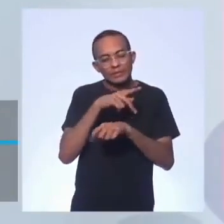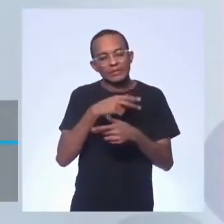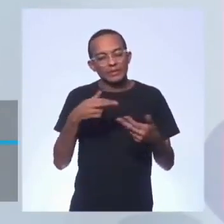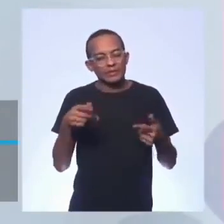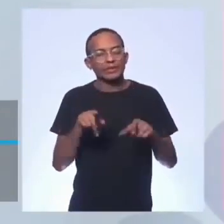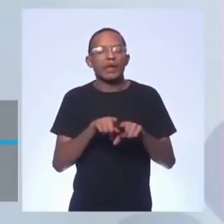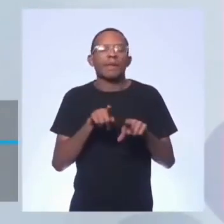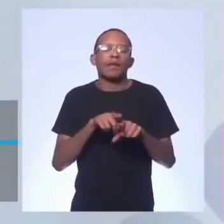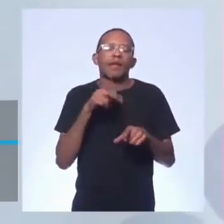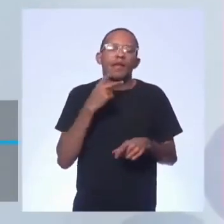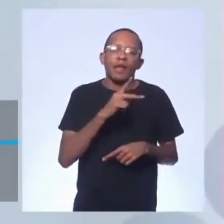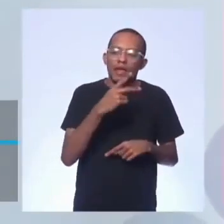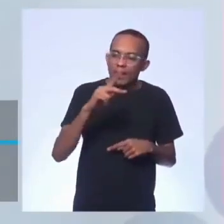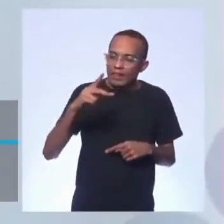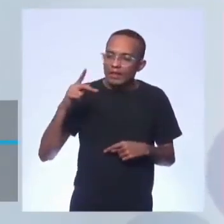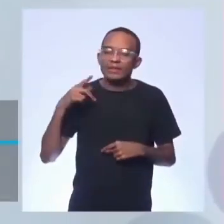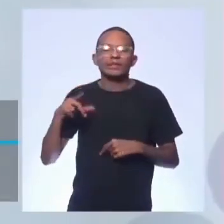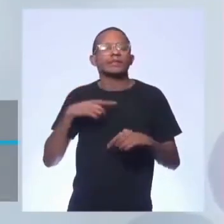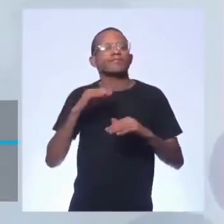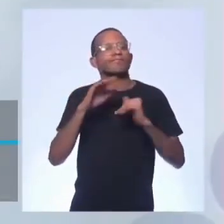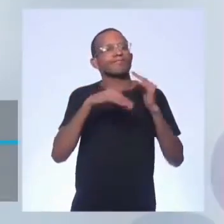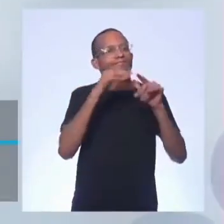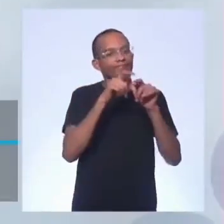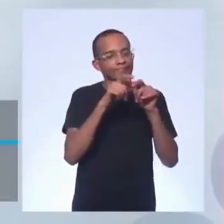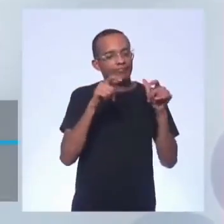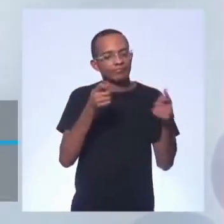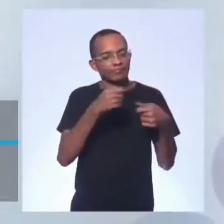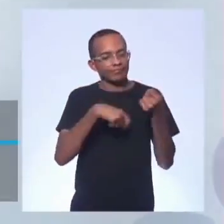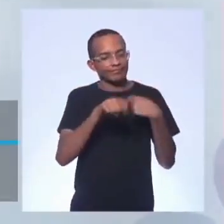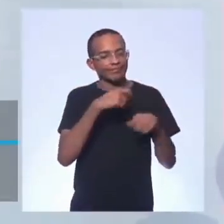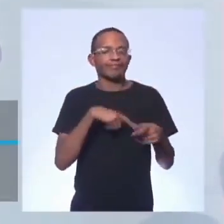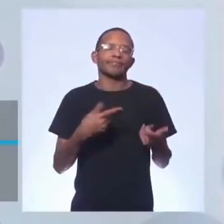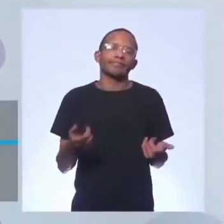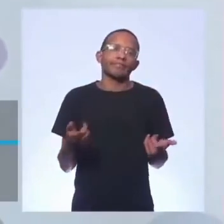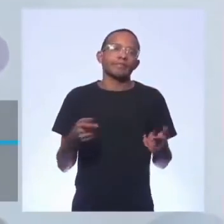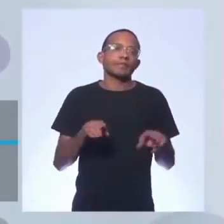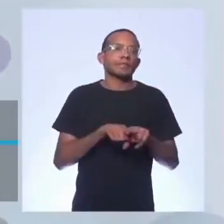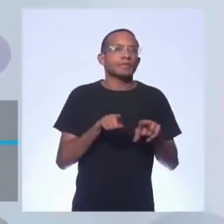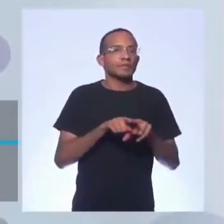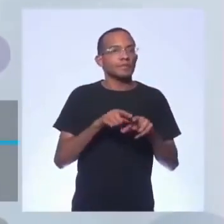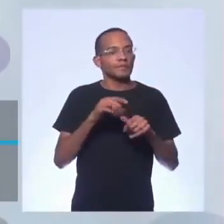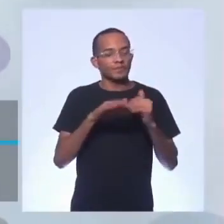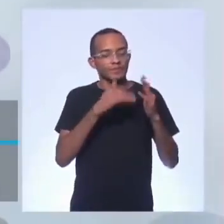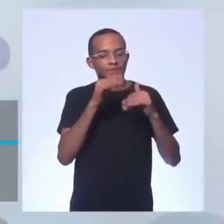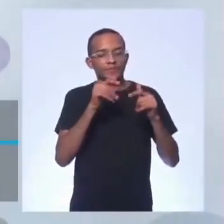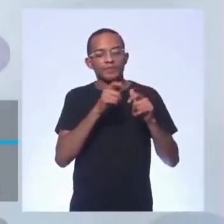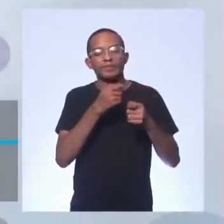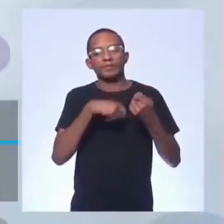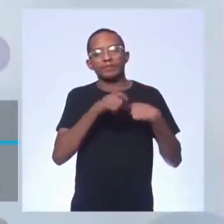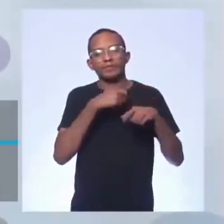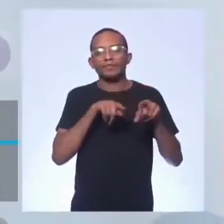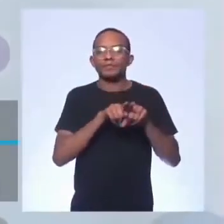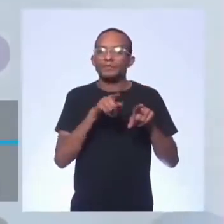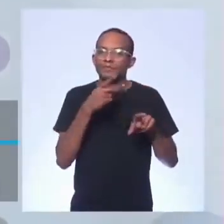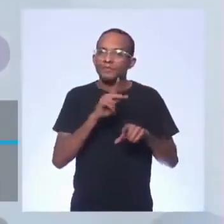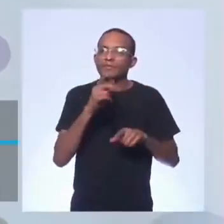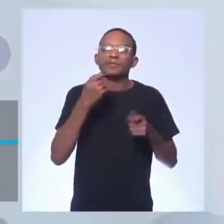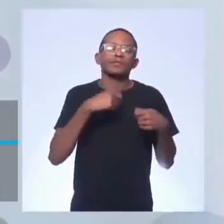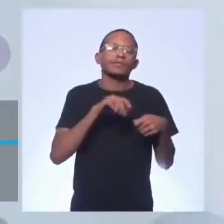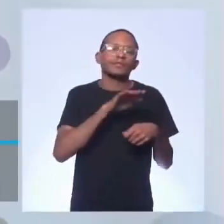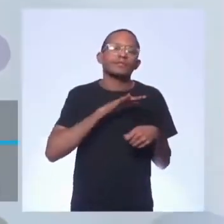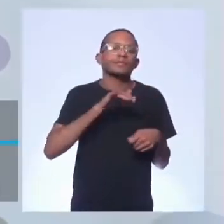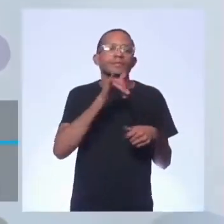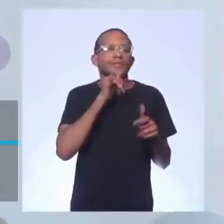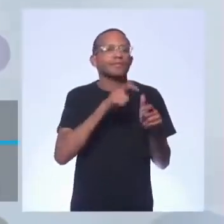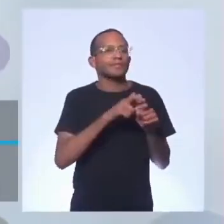países, eles cresçam economicamente. E crescendo economicamente, eles têm a necessidade